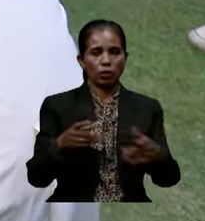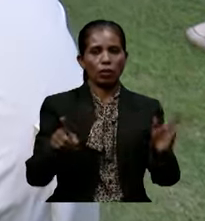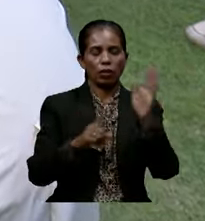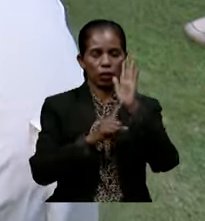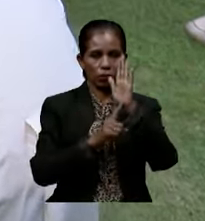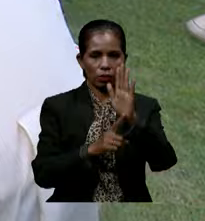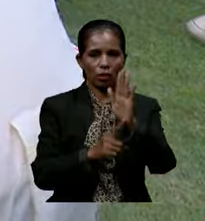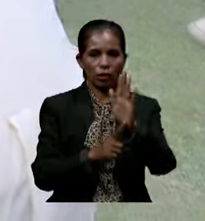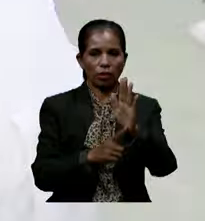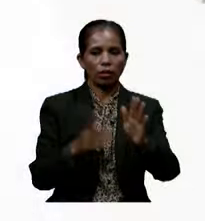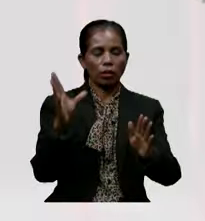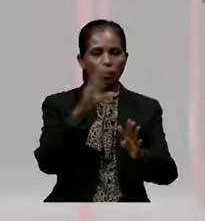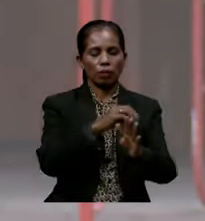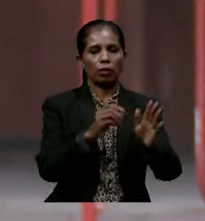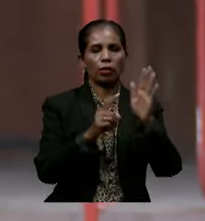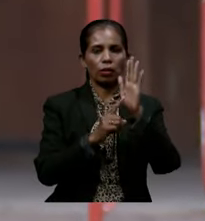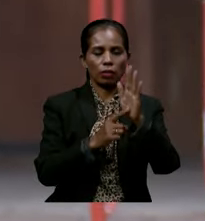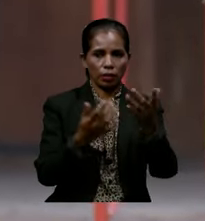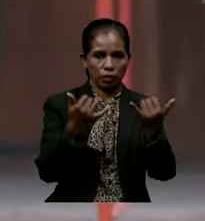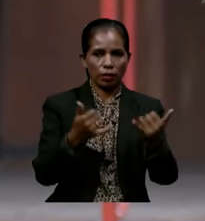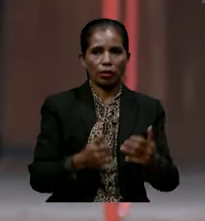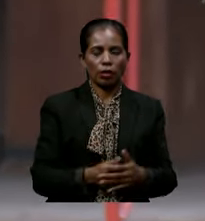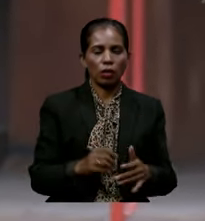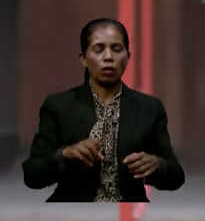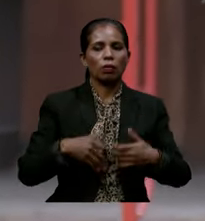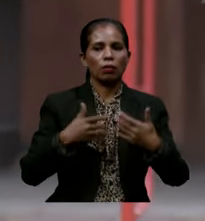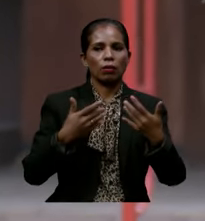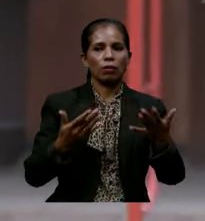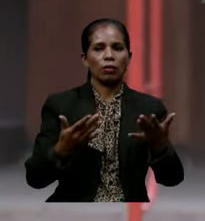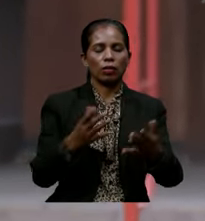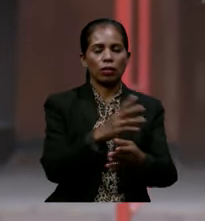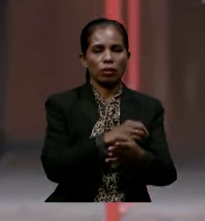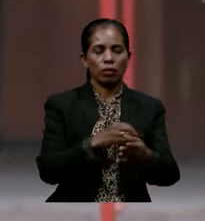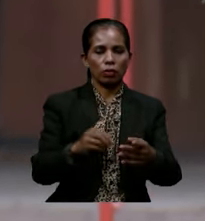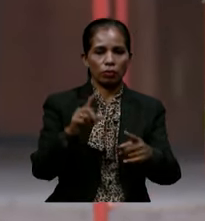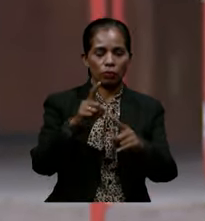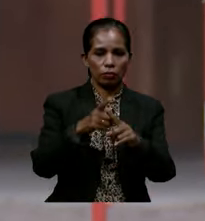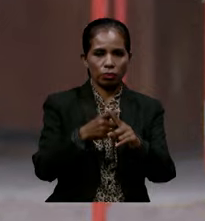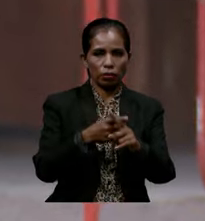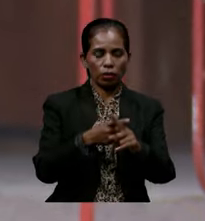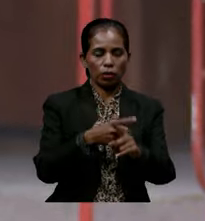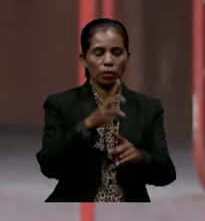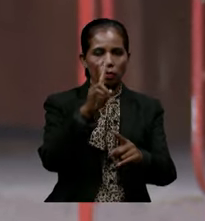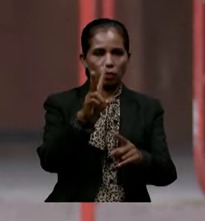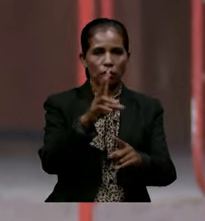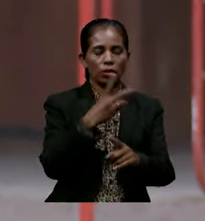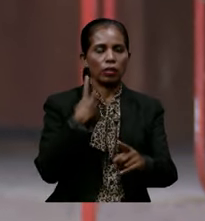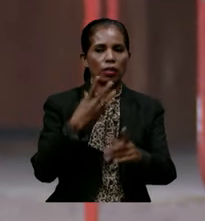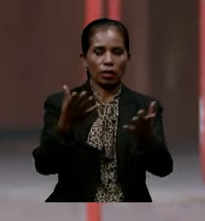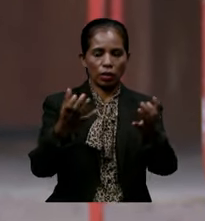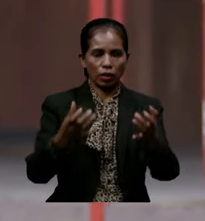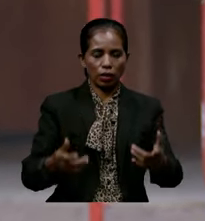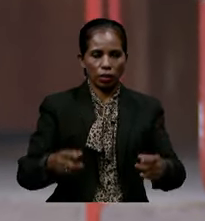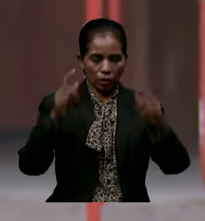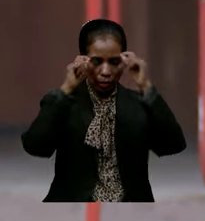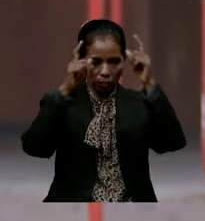autor para a transformação da lei. O Insamata Kela é de Fulana. Rumah deh, nabi tak kara timur ne